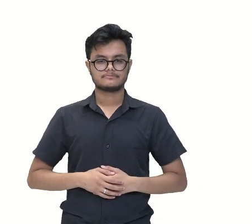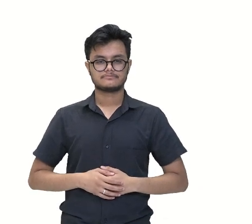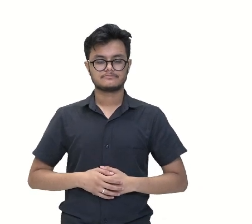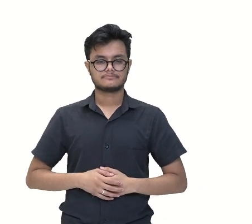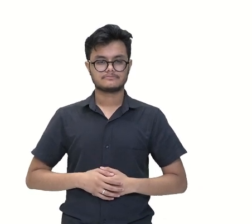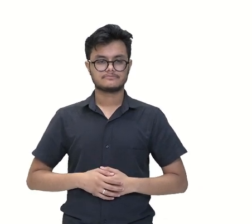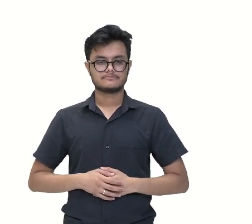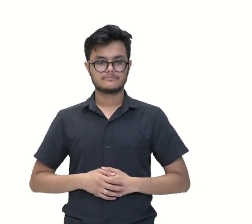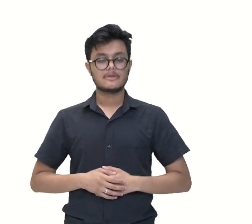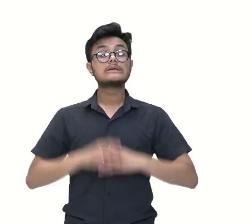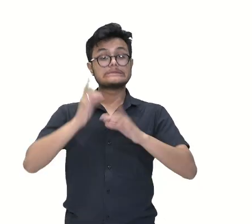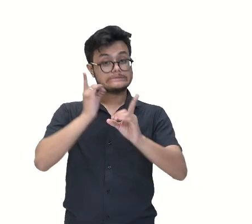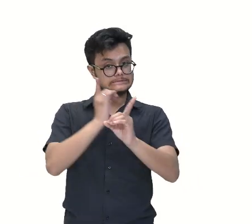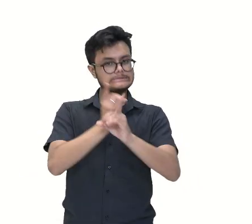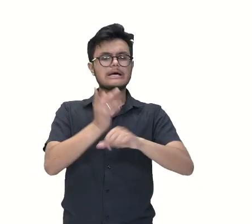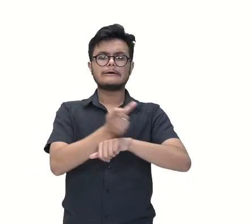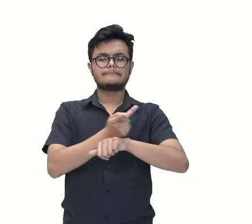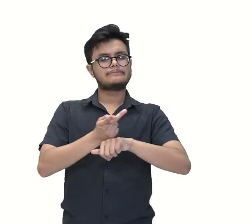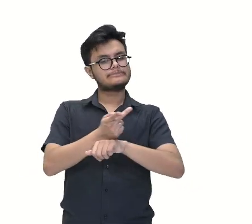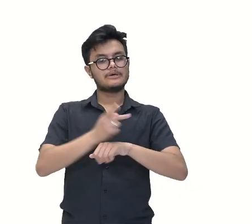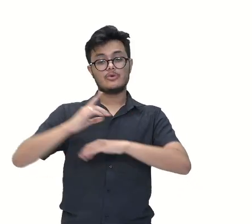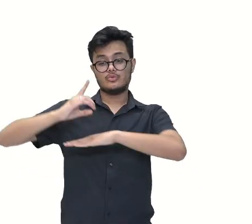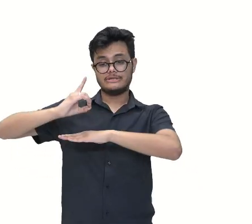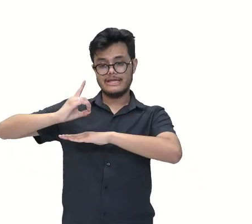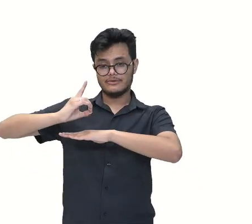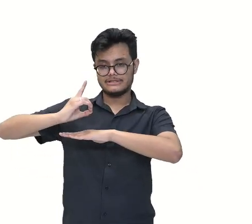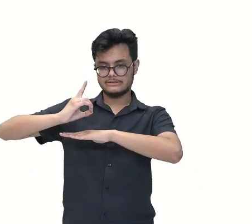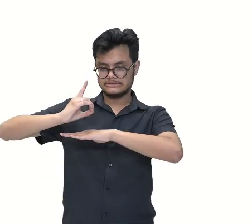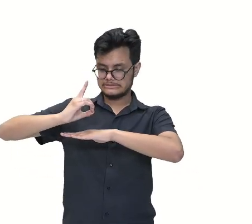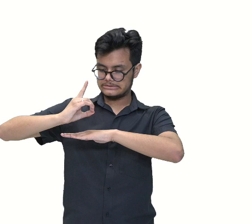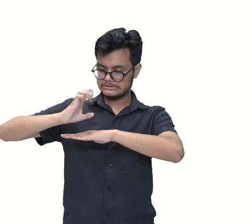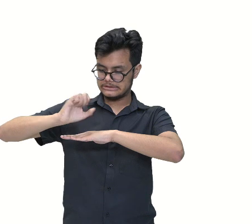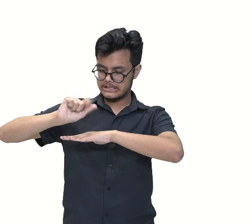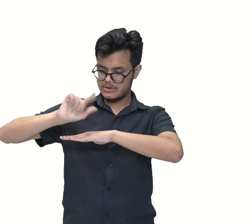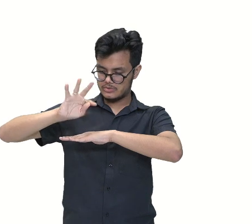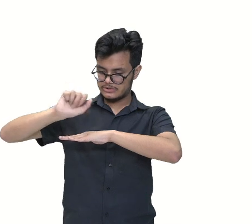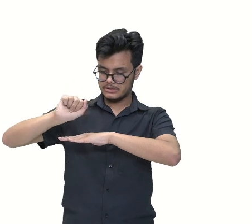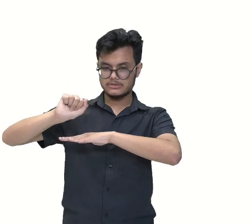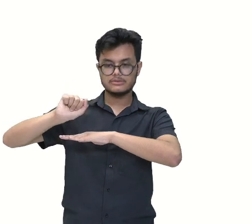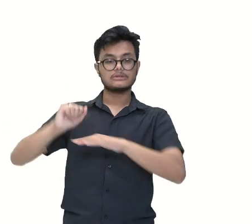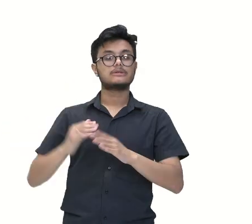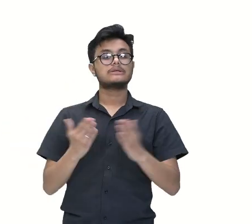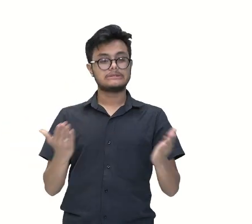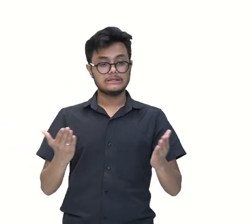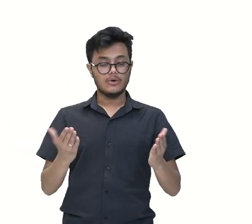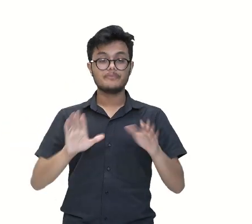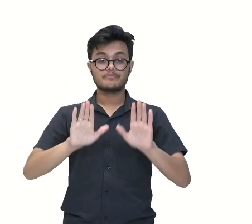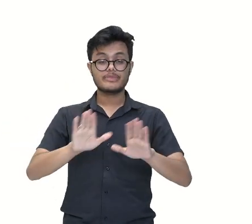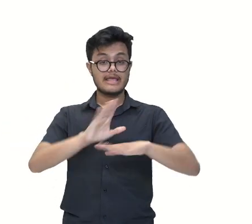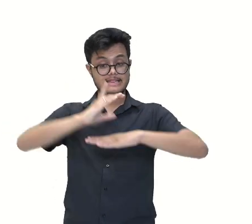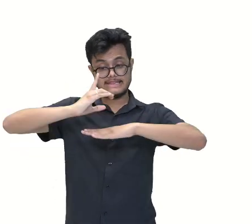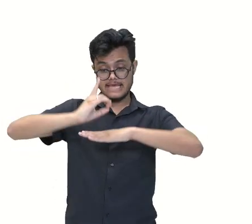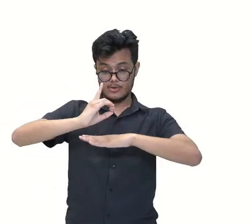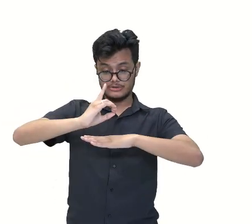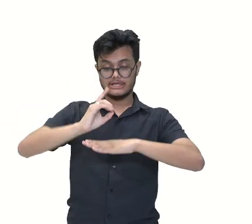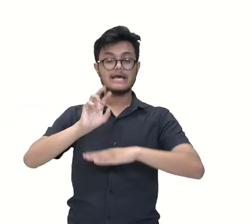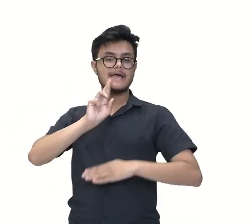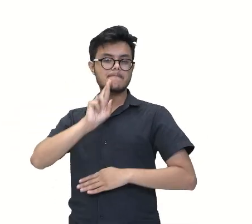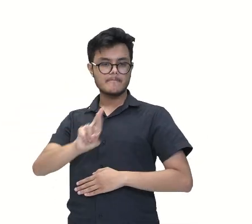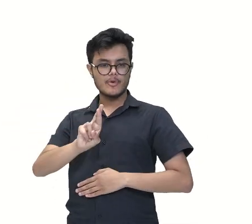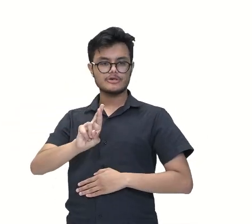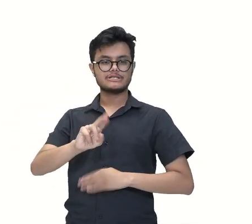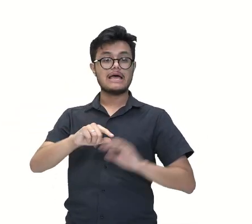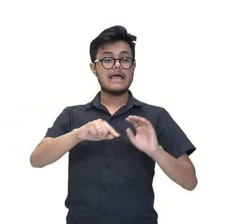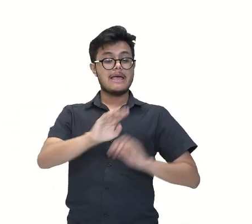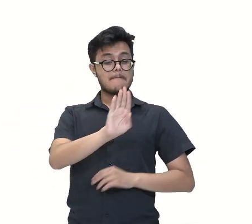atrás do valor do delta. Para eu encontrar o delta, eu vou usar delta igual a b ao quadrado menos